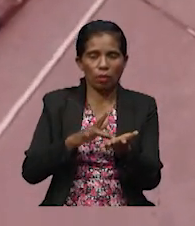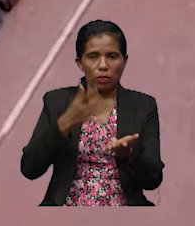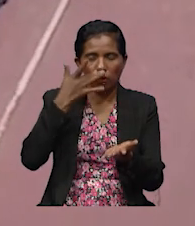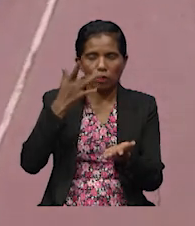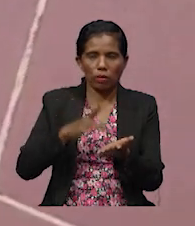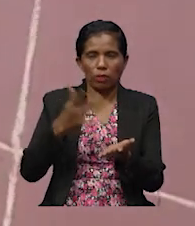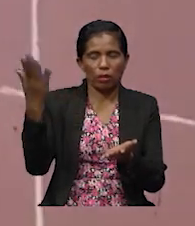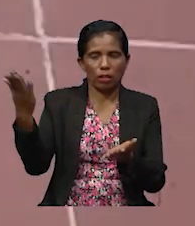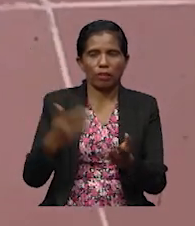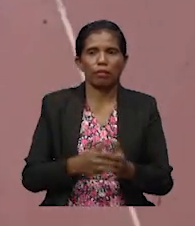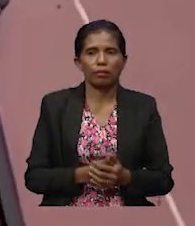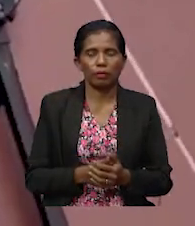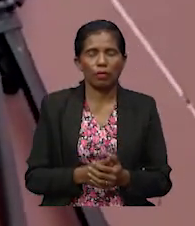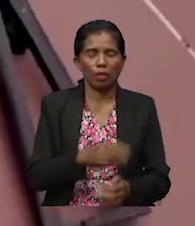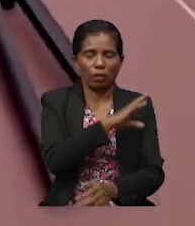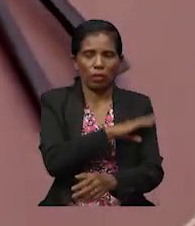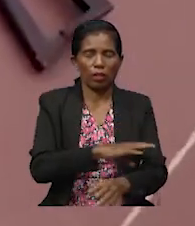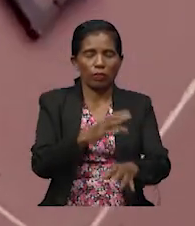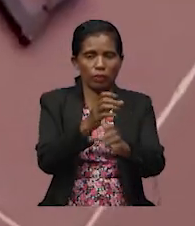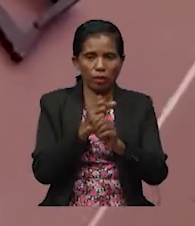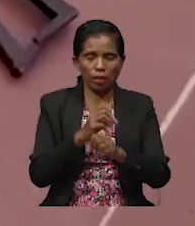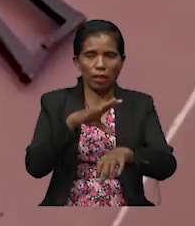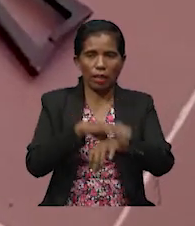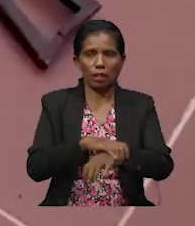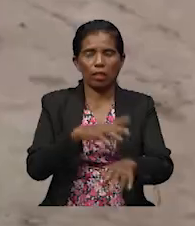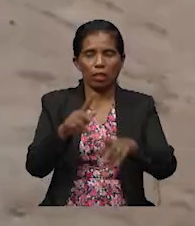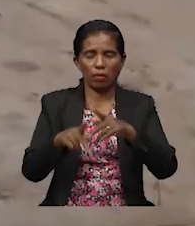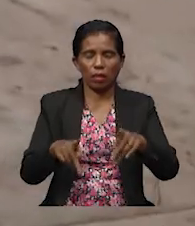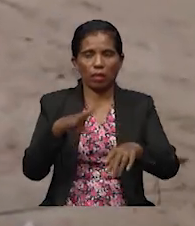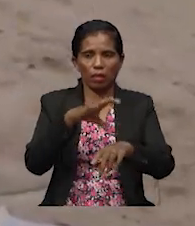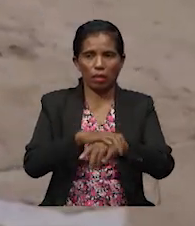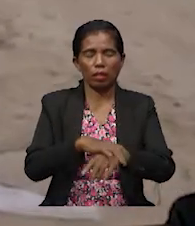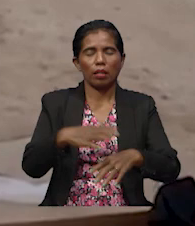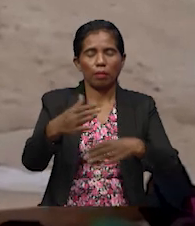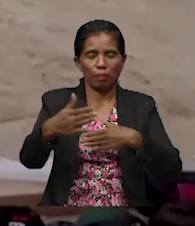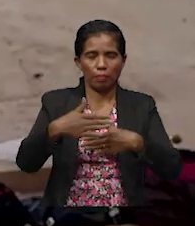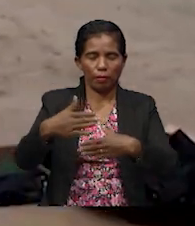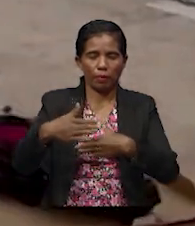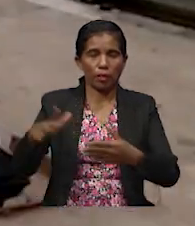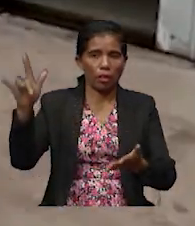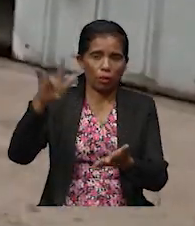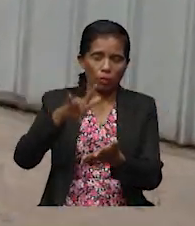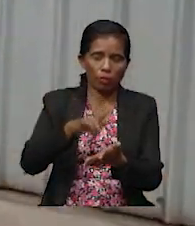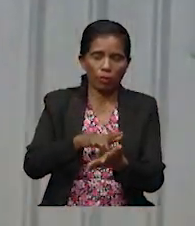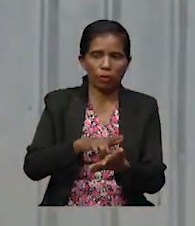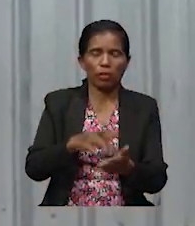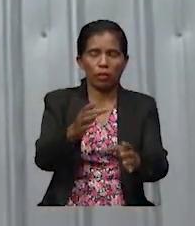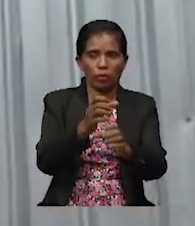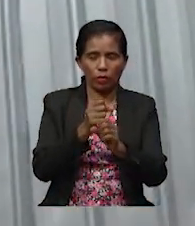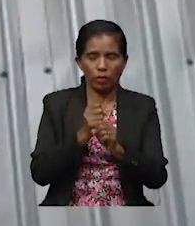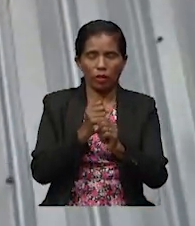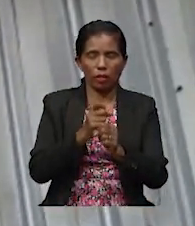parte de segurança assegura que era suspeito nebe maquetan captura basic aeroporto Mandoca. Não consegue cita avião